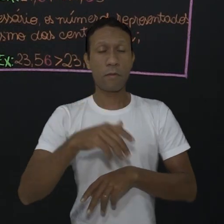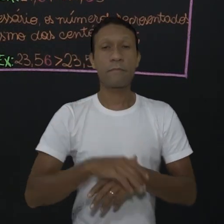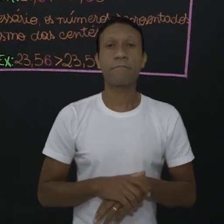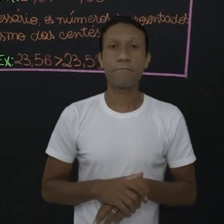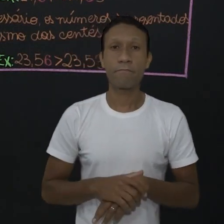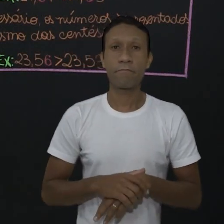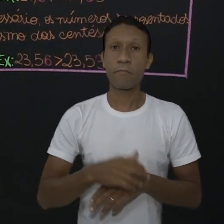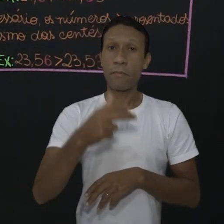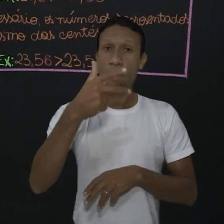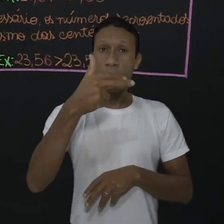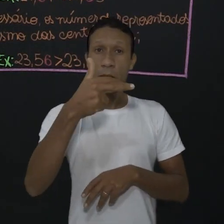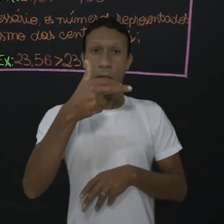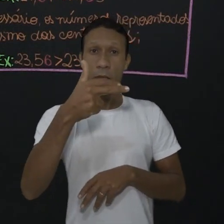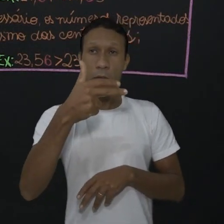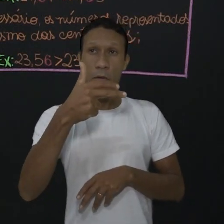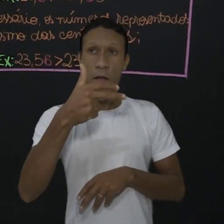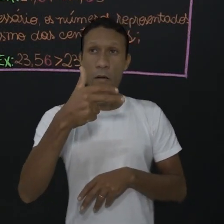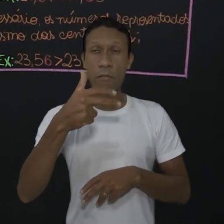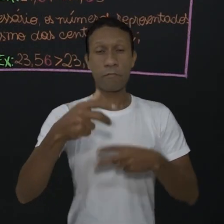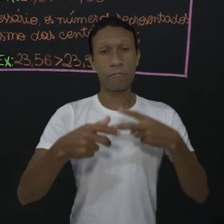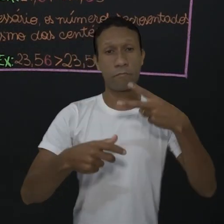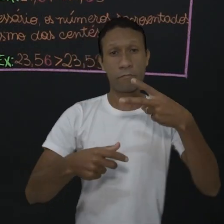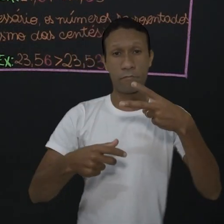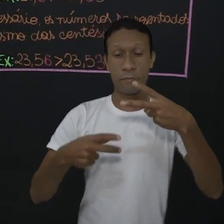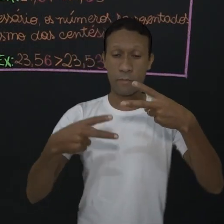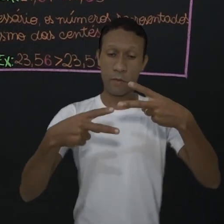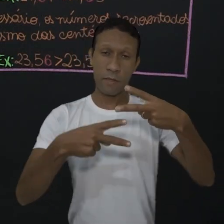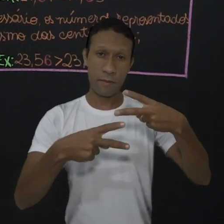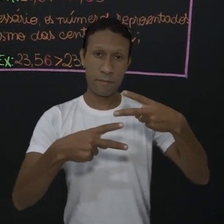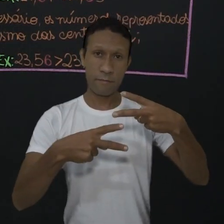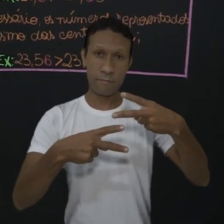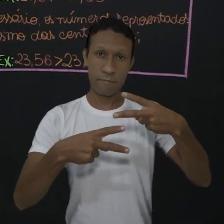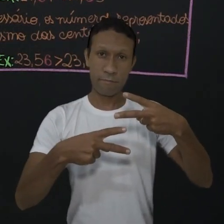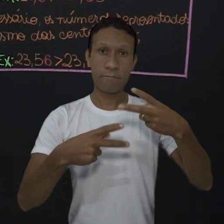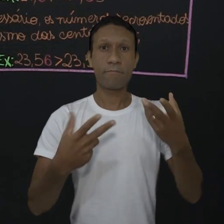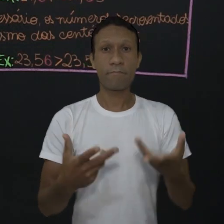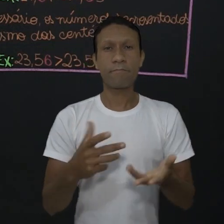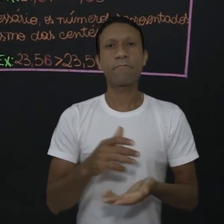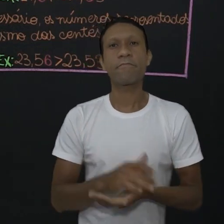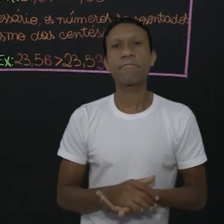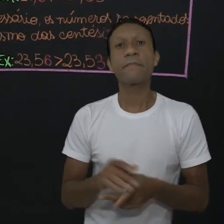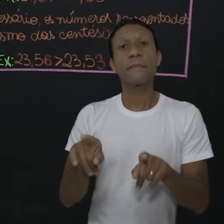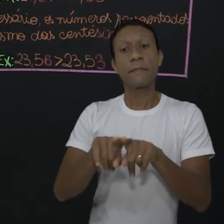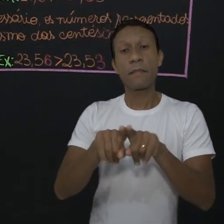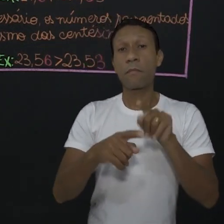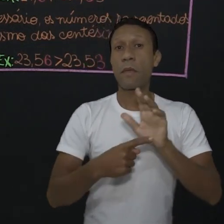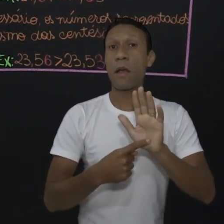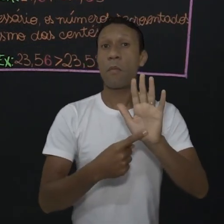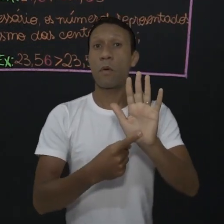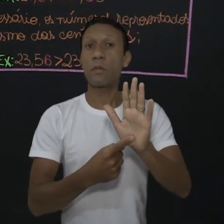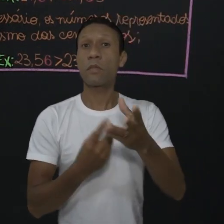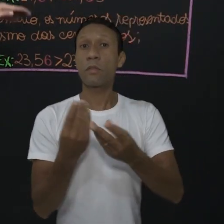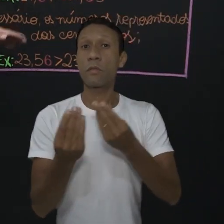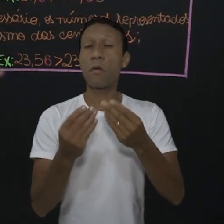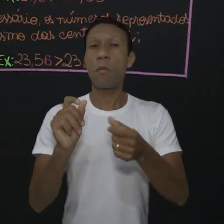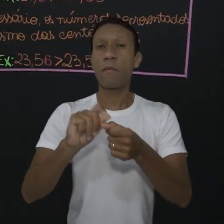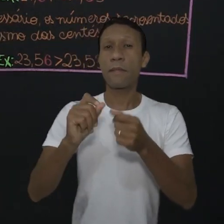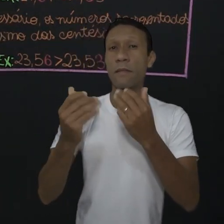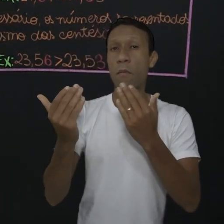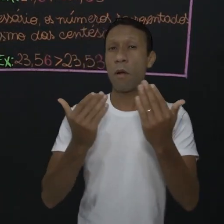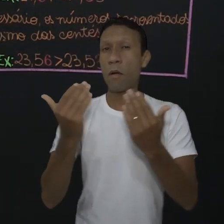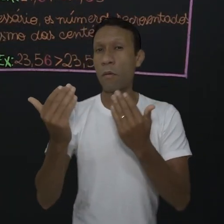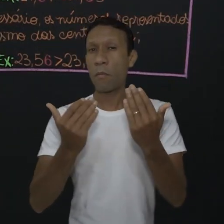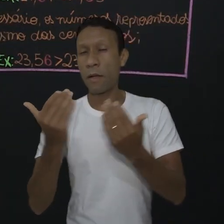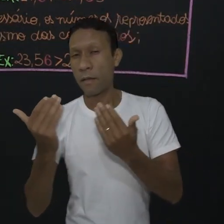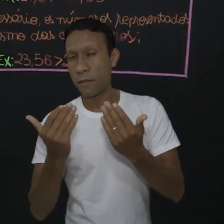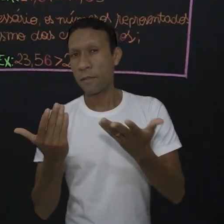que são o igual é igual a, é maior que, é menor que. Te mostrei também como é que a gente pode